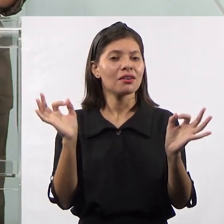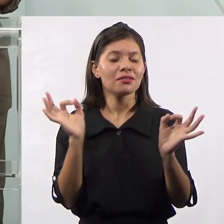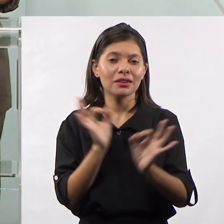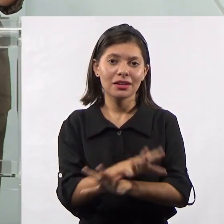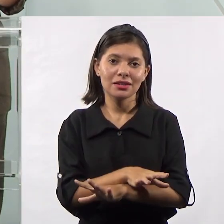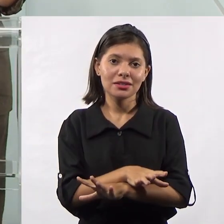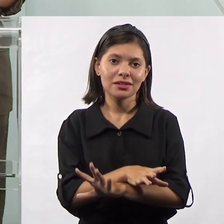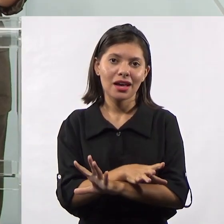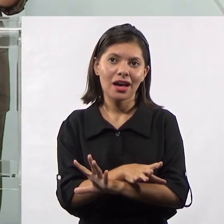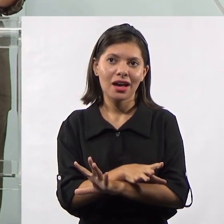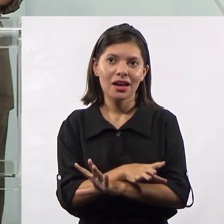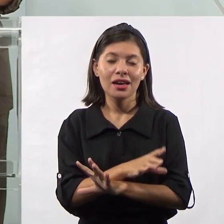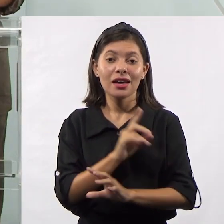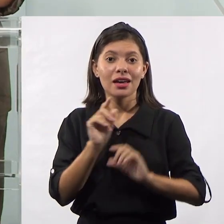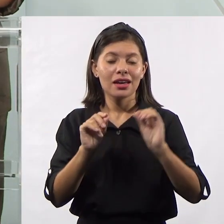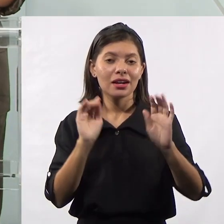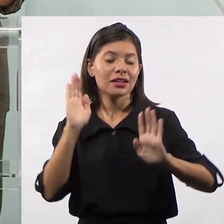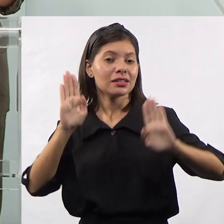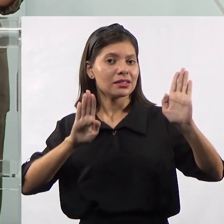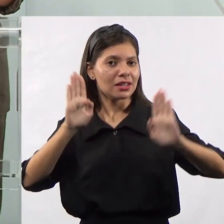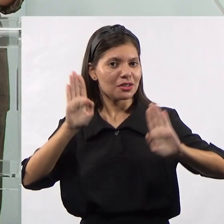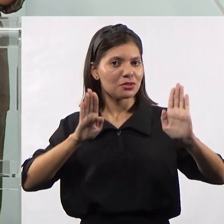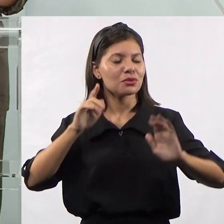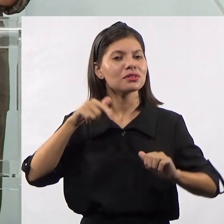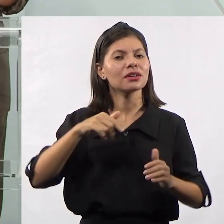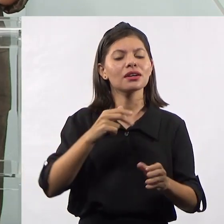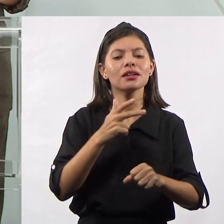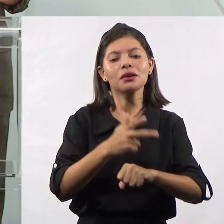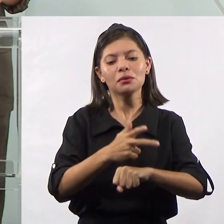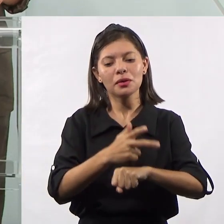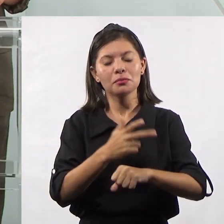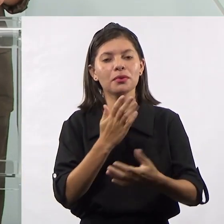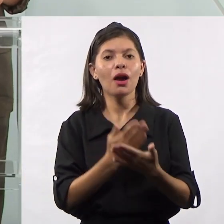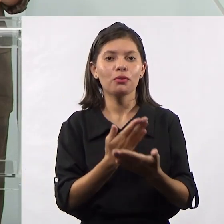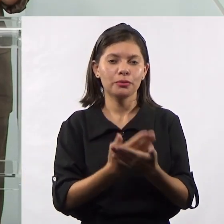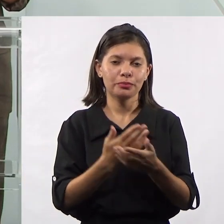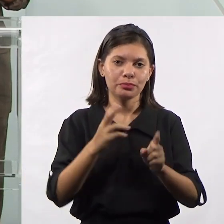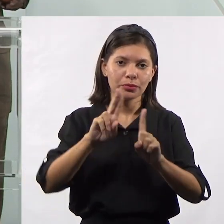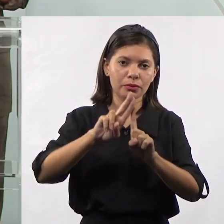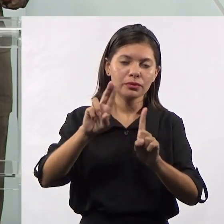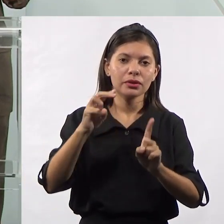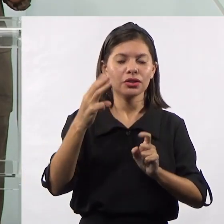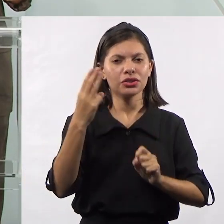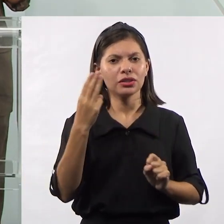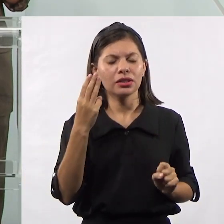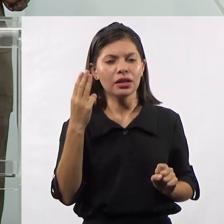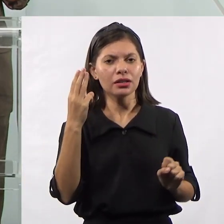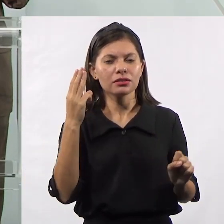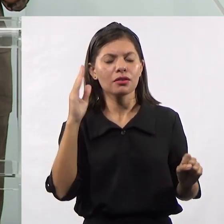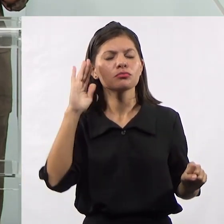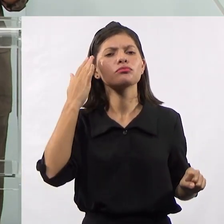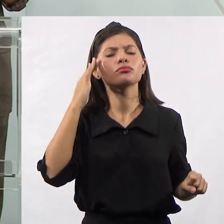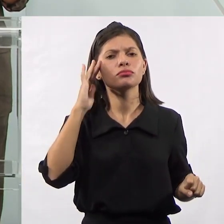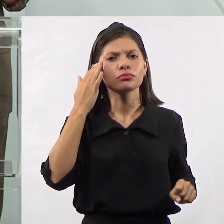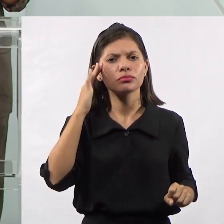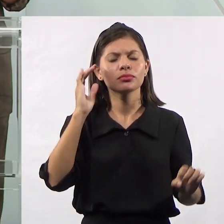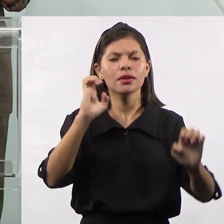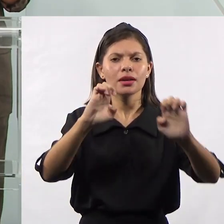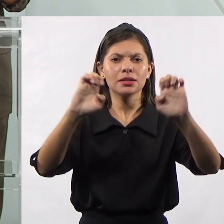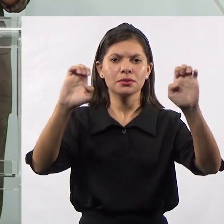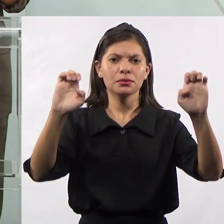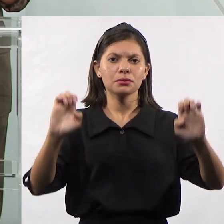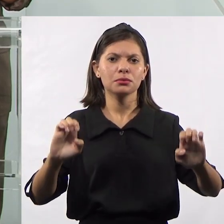a parte de licitações aqui da nossa web aula. Então agora na unidade 3, gente, a gente vai entender mesmo a estrutura do